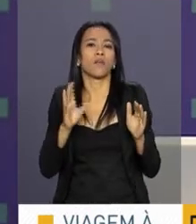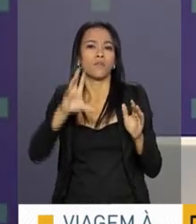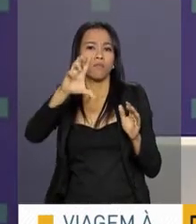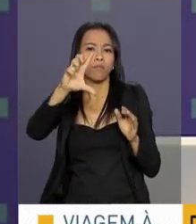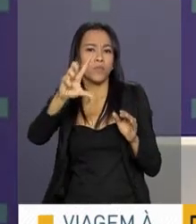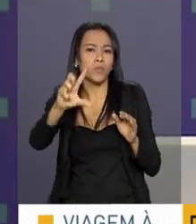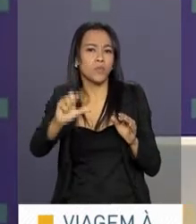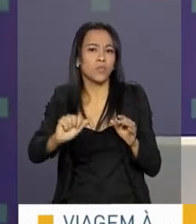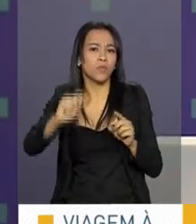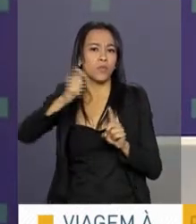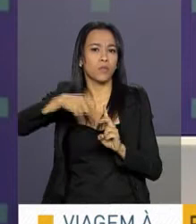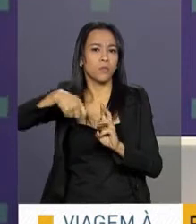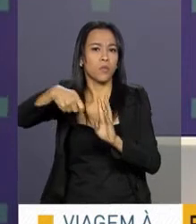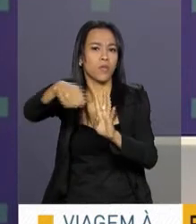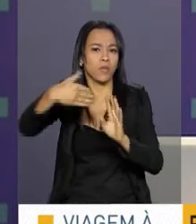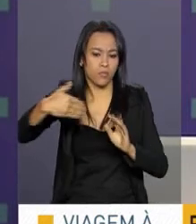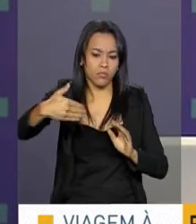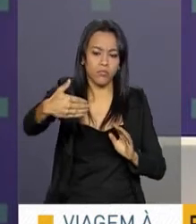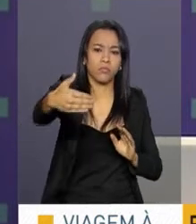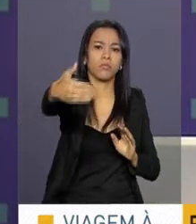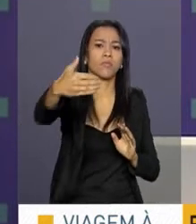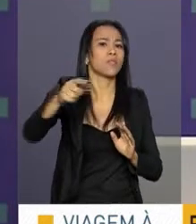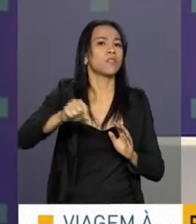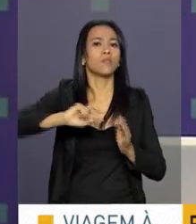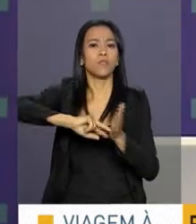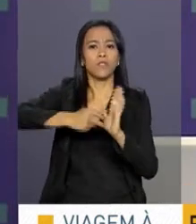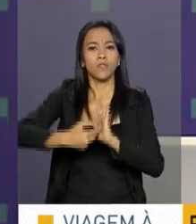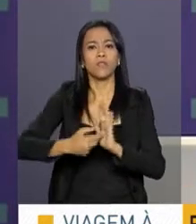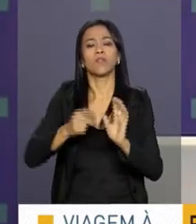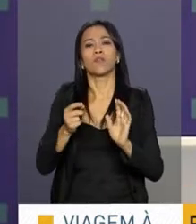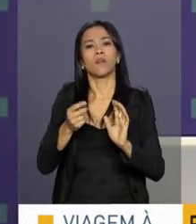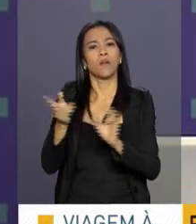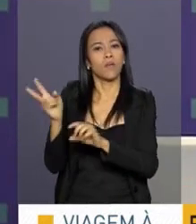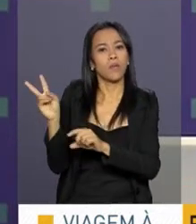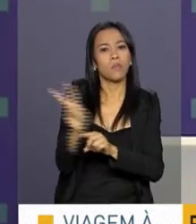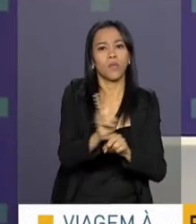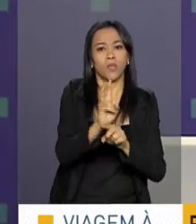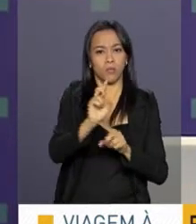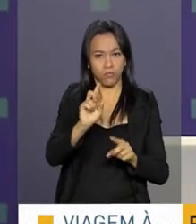meses, o que abrirá espaço para a retomada do crédito.